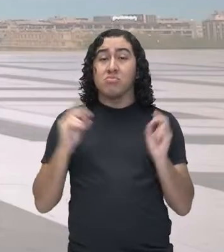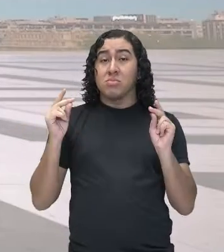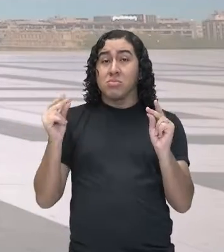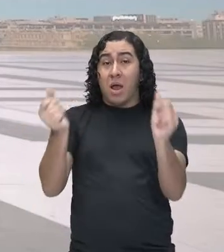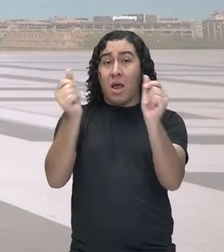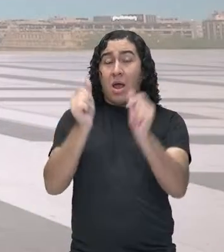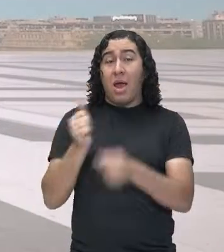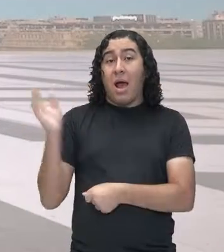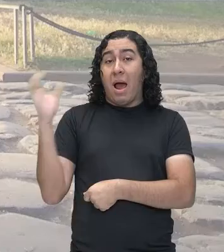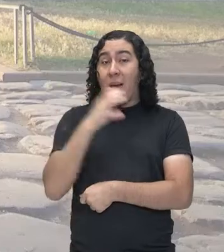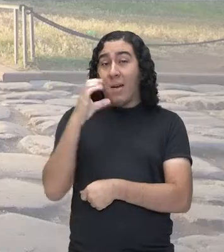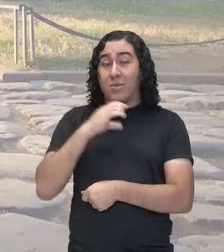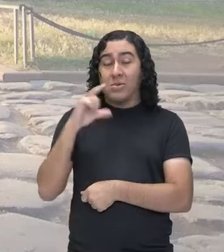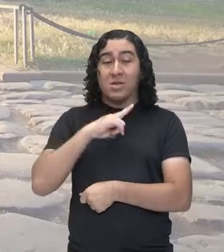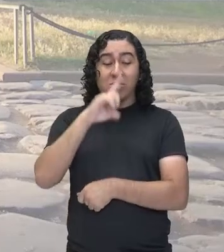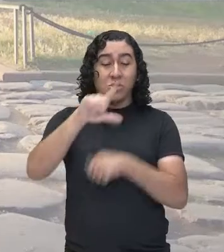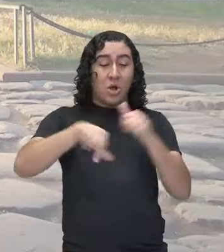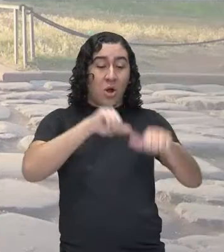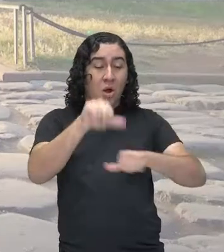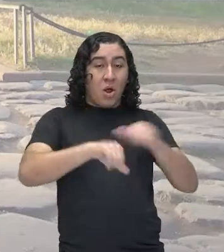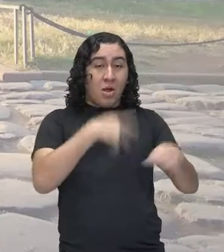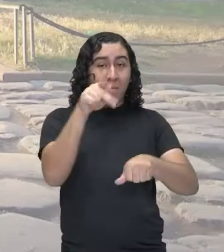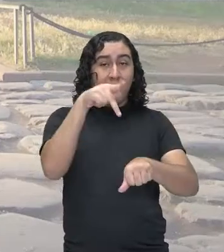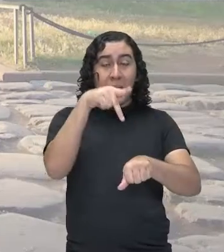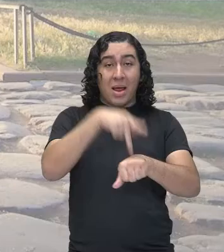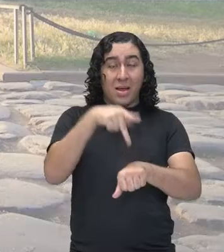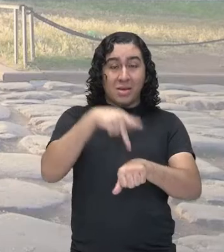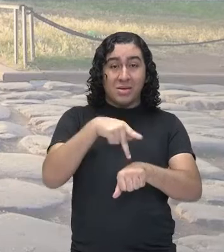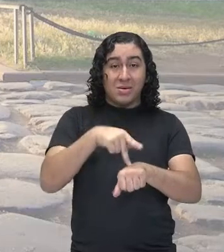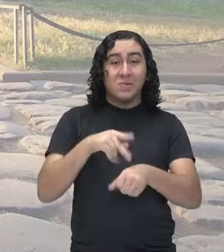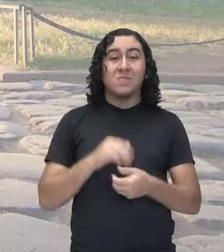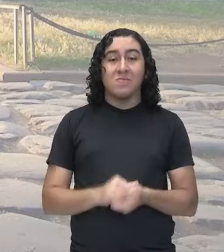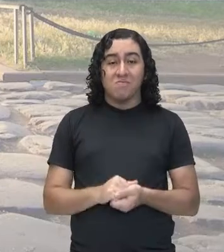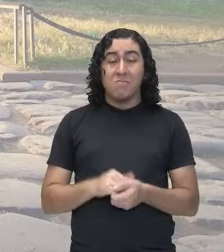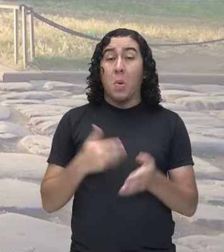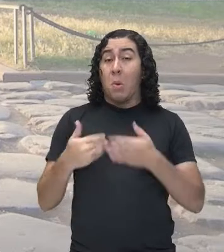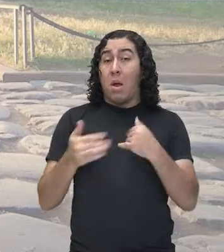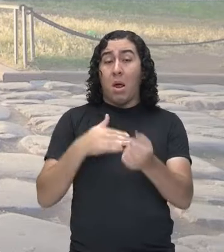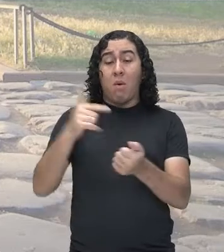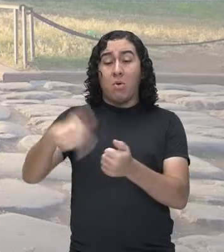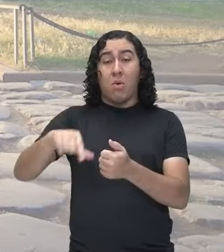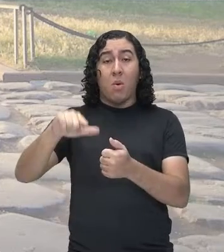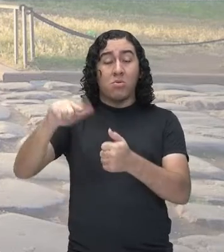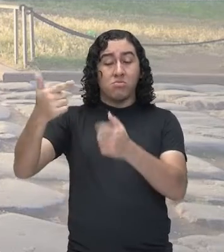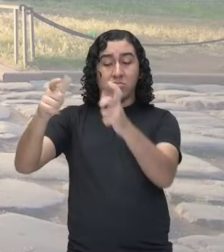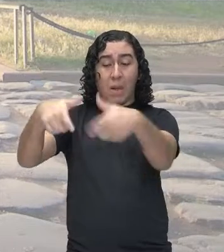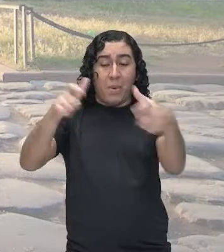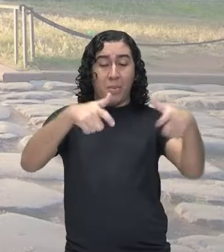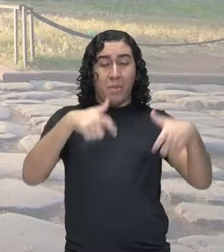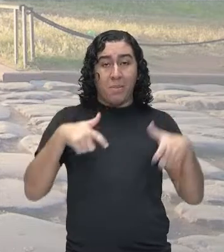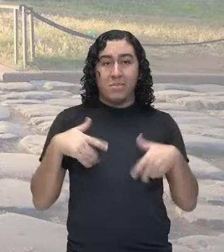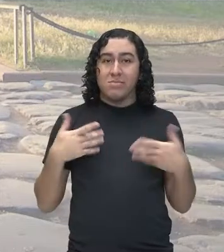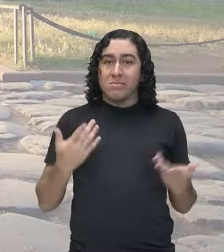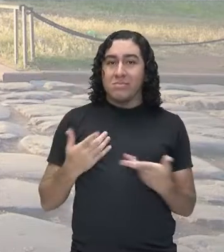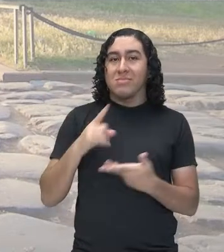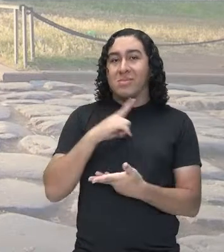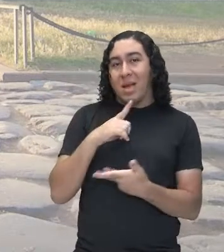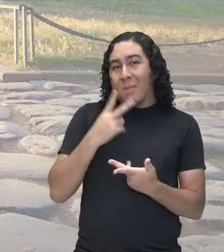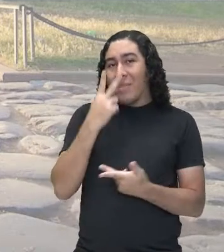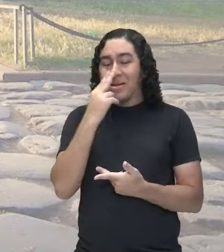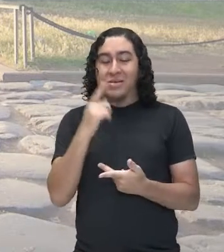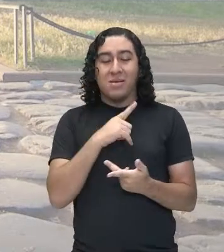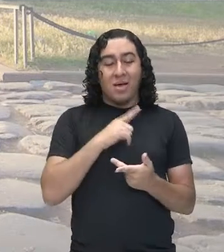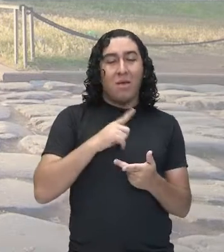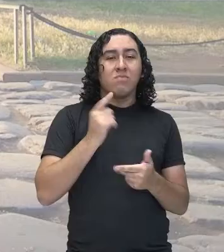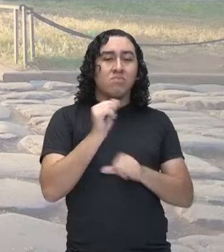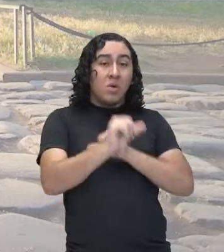estar em Paris, em Roma e a qualquer outro lugar do mundo. Também podemos fazer uma viagem no tempo.